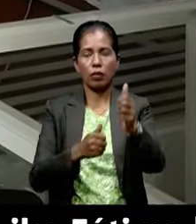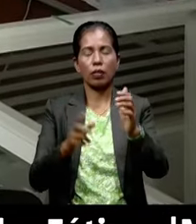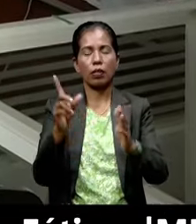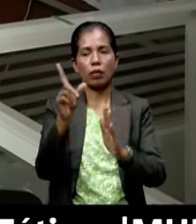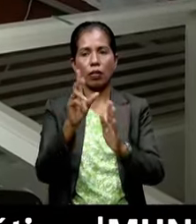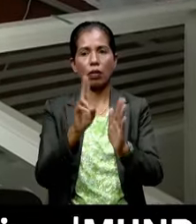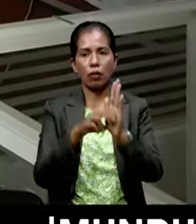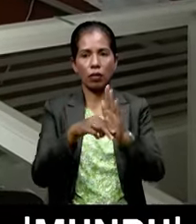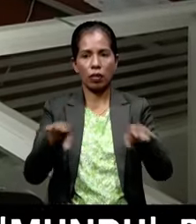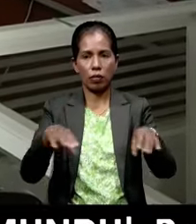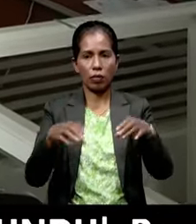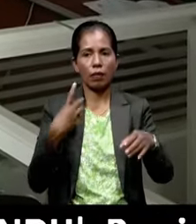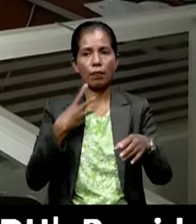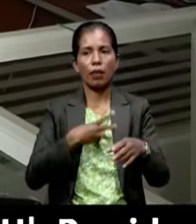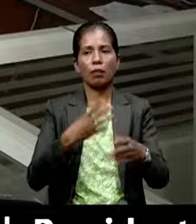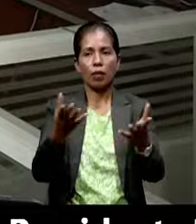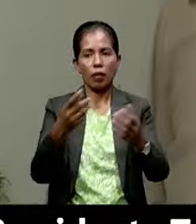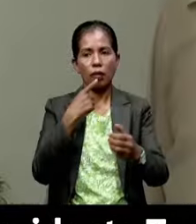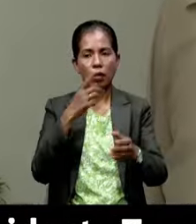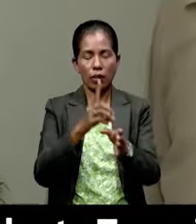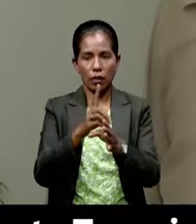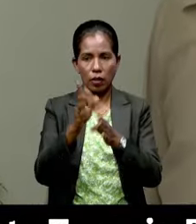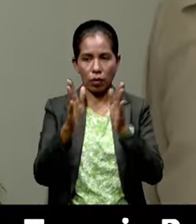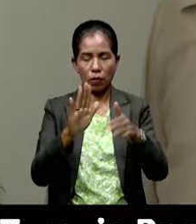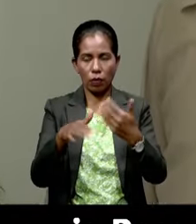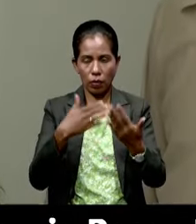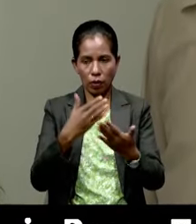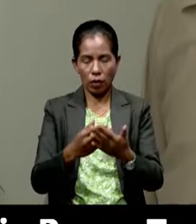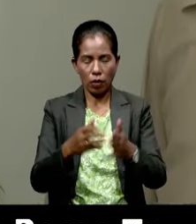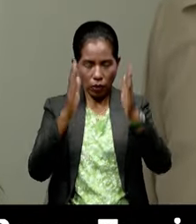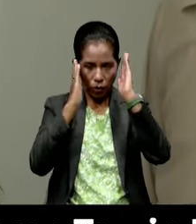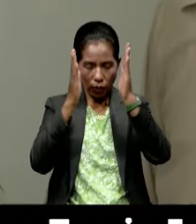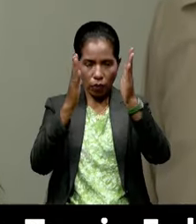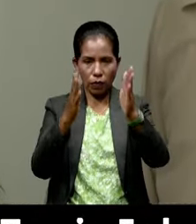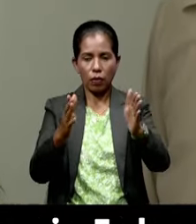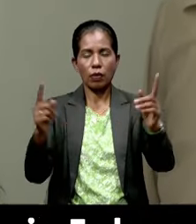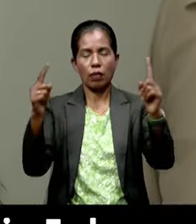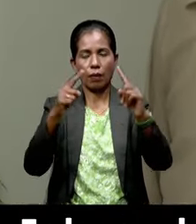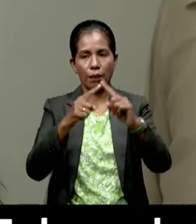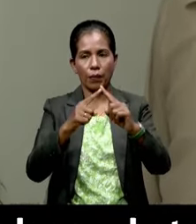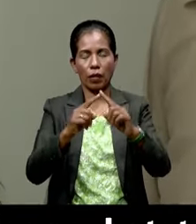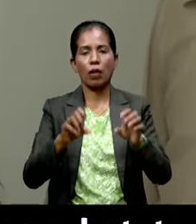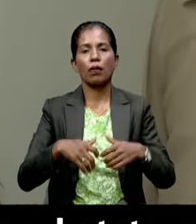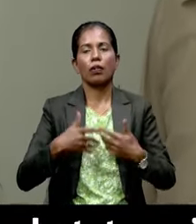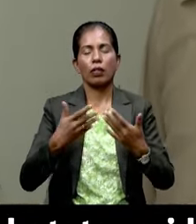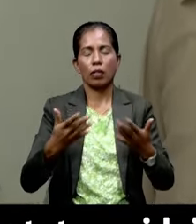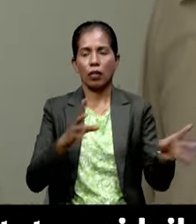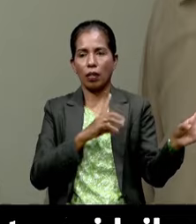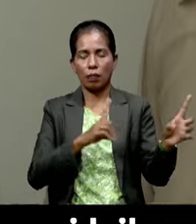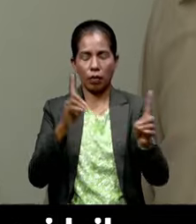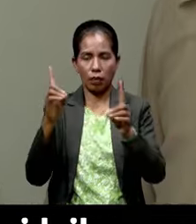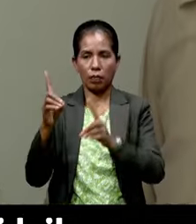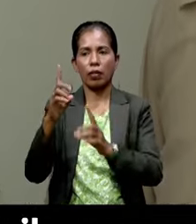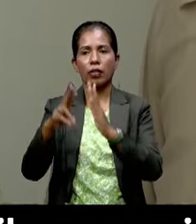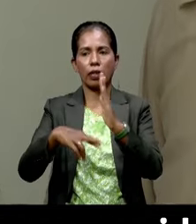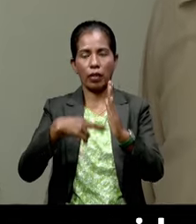serviço. A minha cara encoraja ba diretor sira para tu tau atenção ba ija o insa implementa